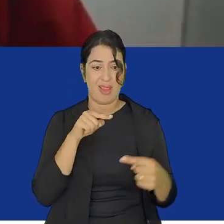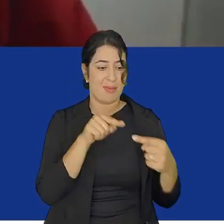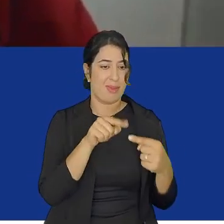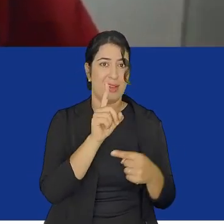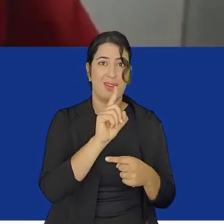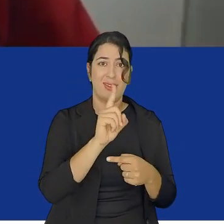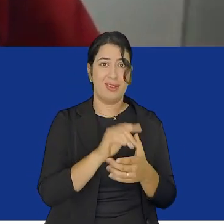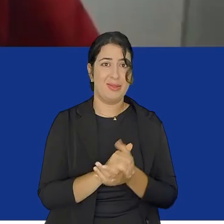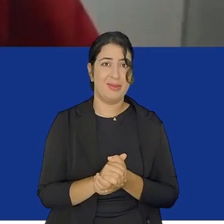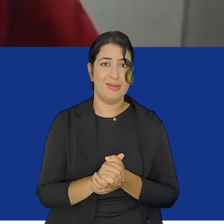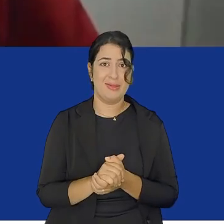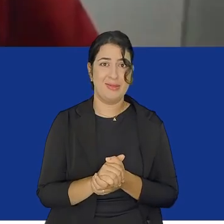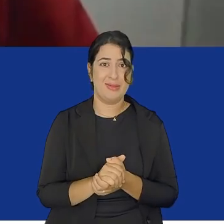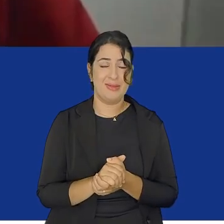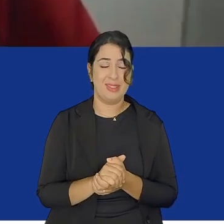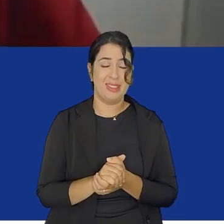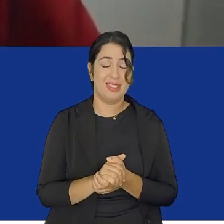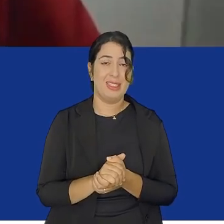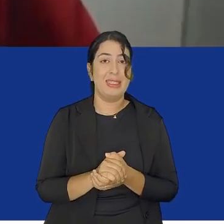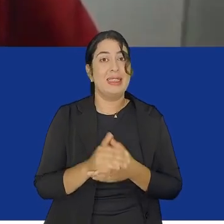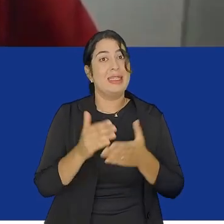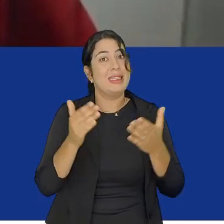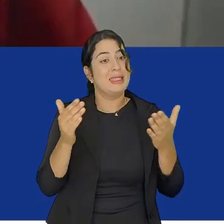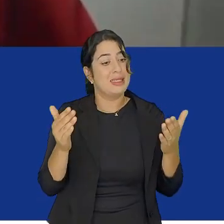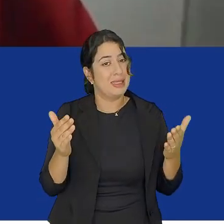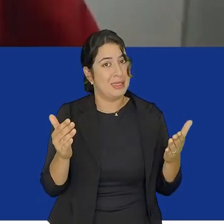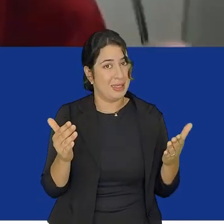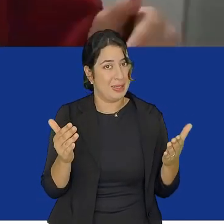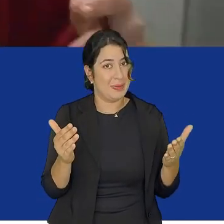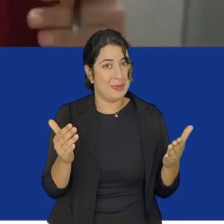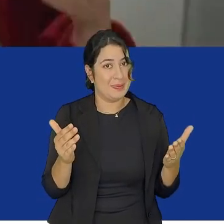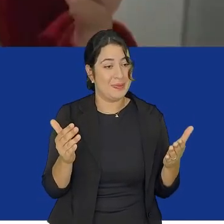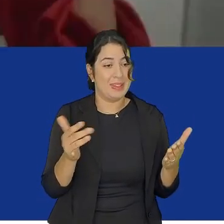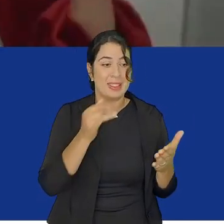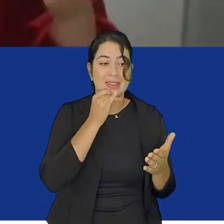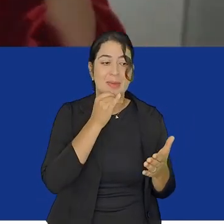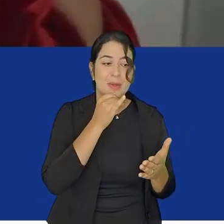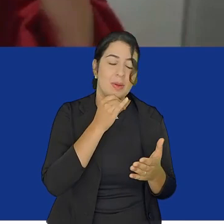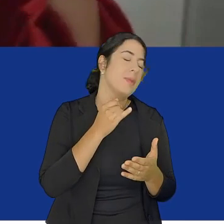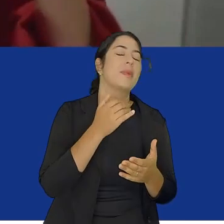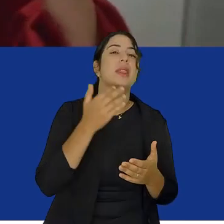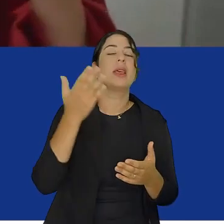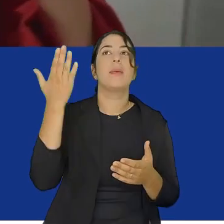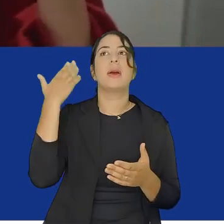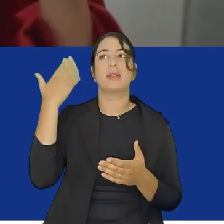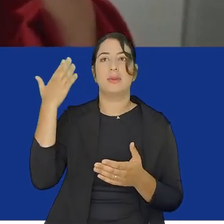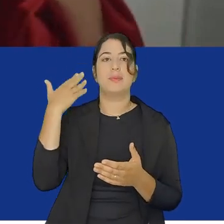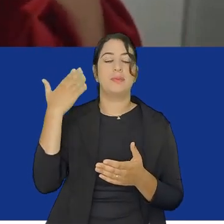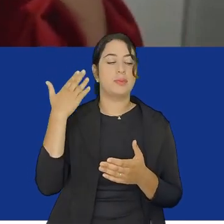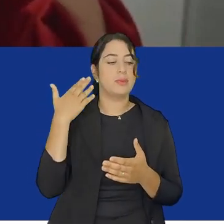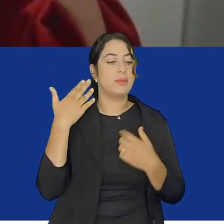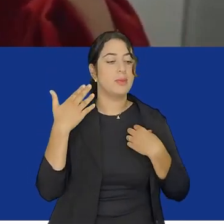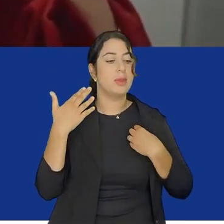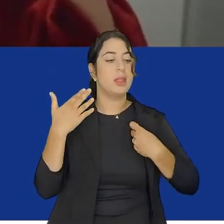trabalho, não tenho perfil para esse trabalho. Né? Então, assim, eu tenho uma, por exemplo, tipo, você me botam na época, né, gente? Na época, eu tô